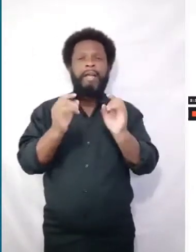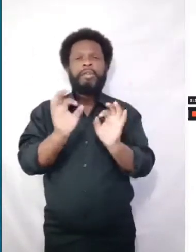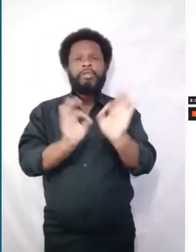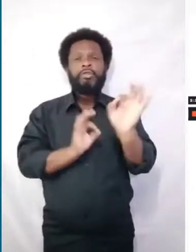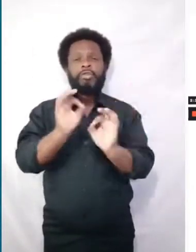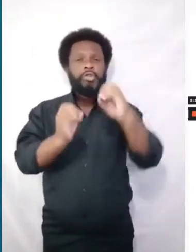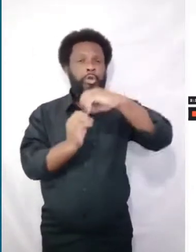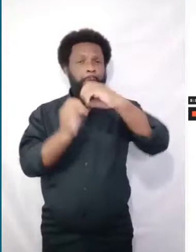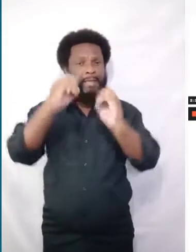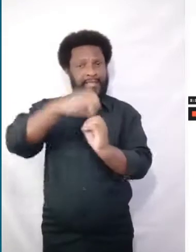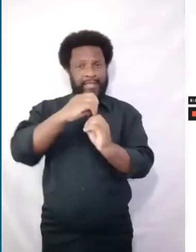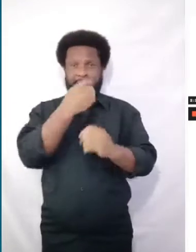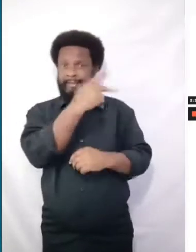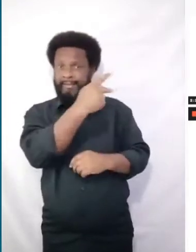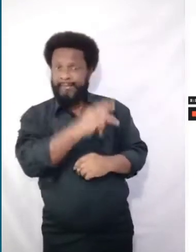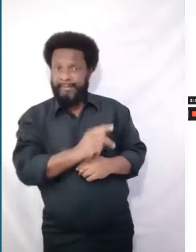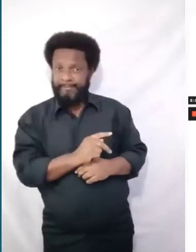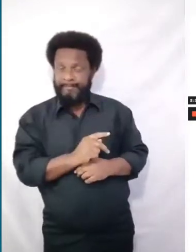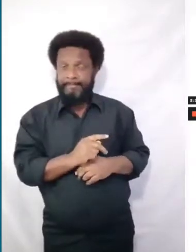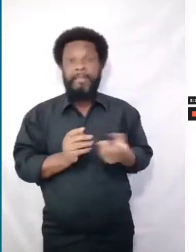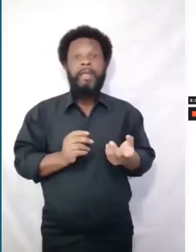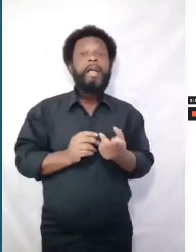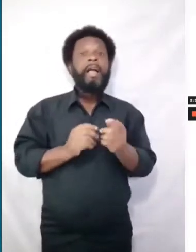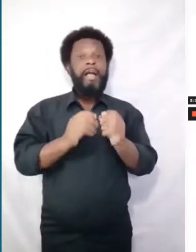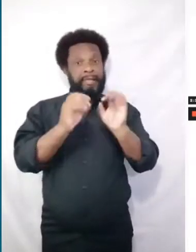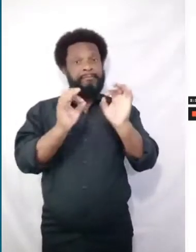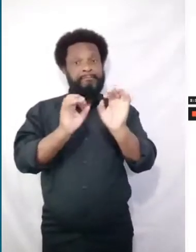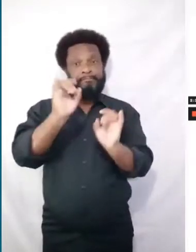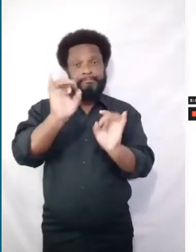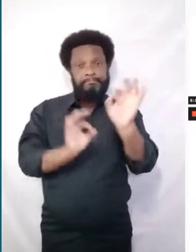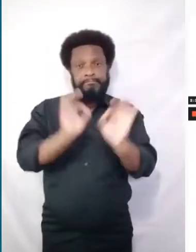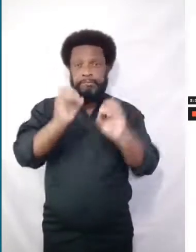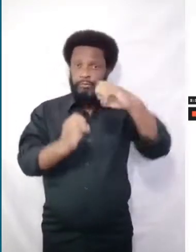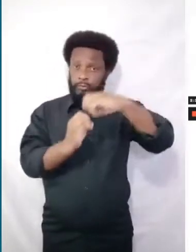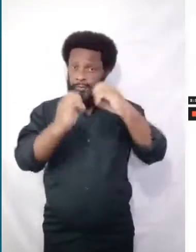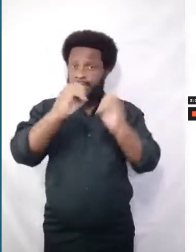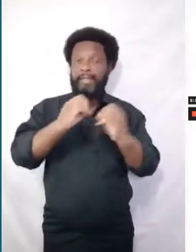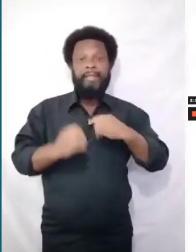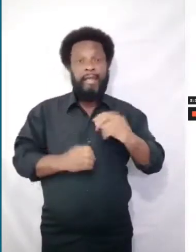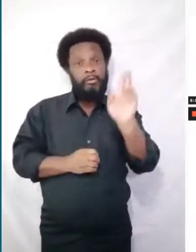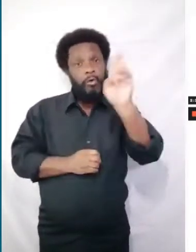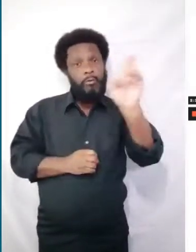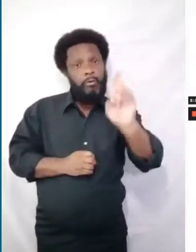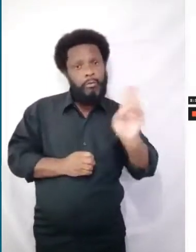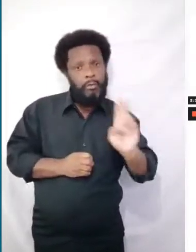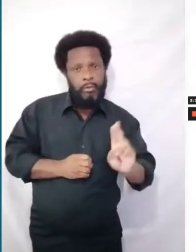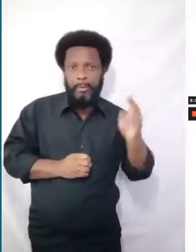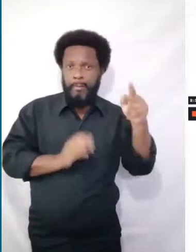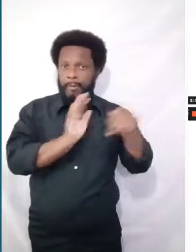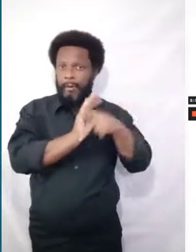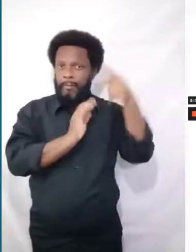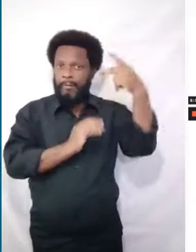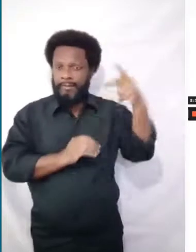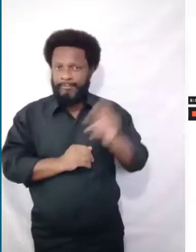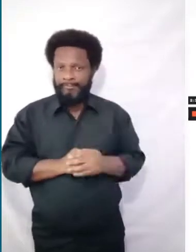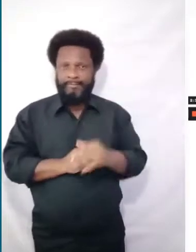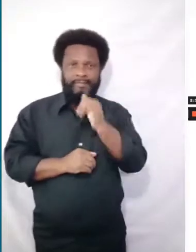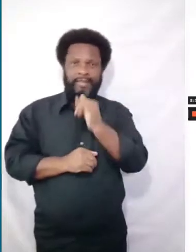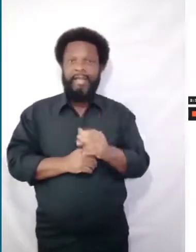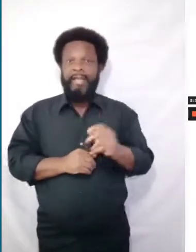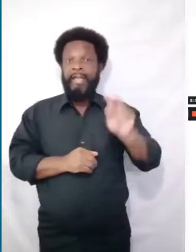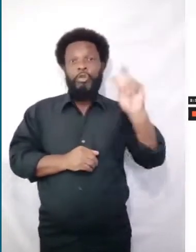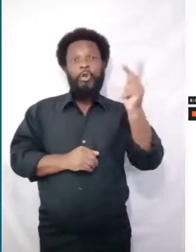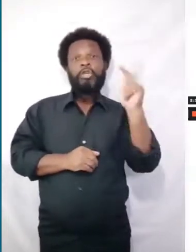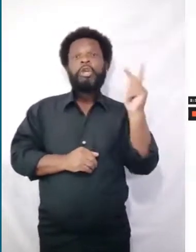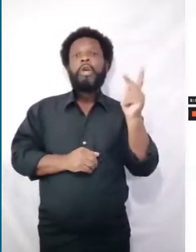e analisar a geometria dessas moléculas. Cada geometria ela recebe um nome, certo? E a gente vai ver esses nomes